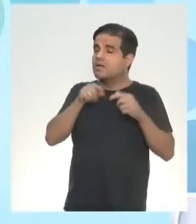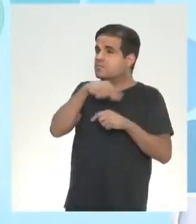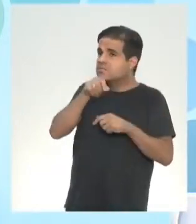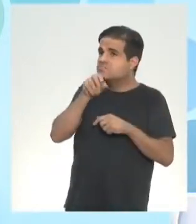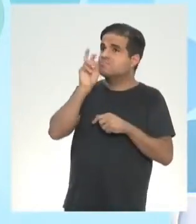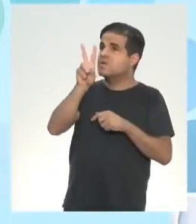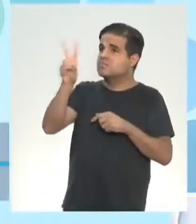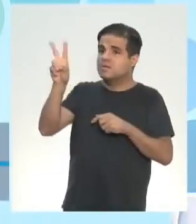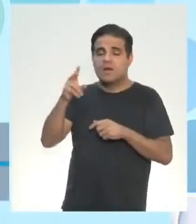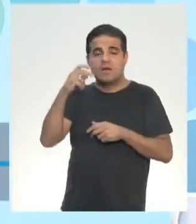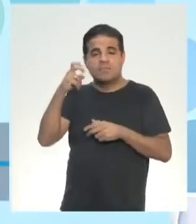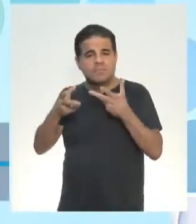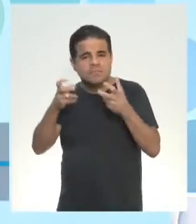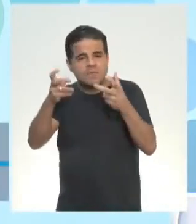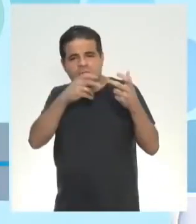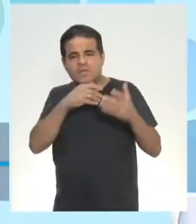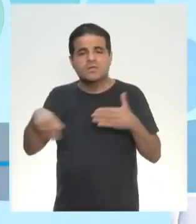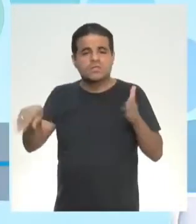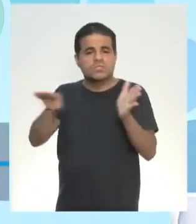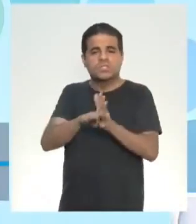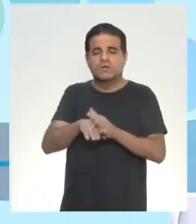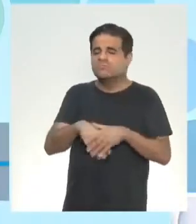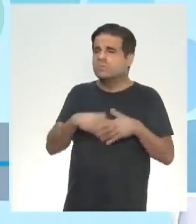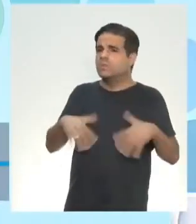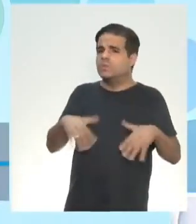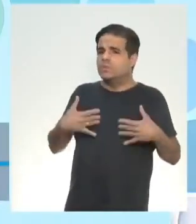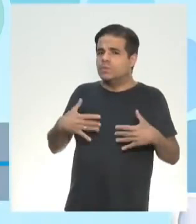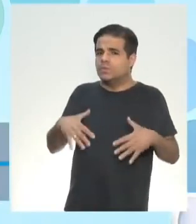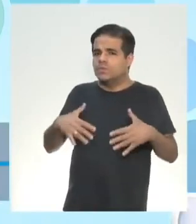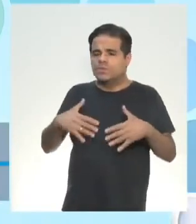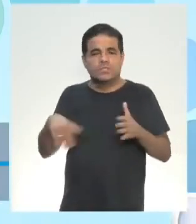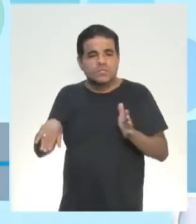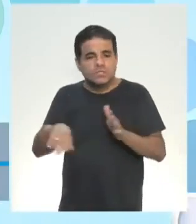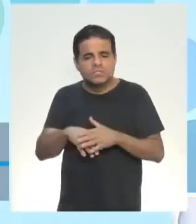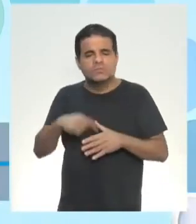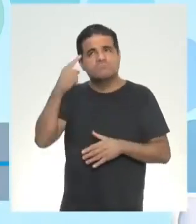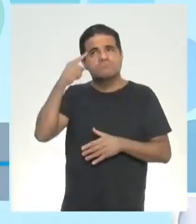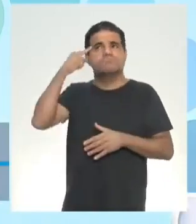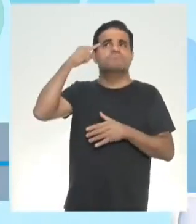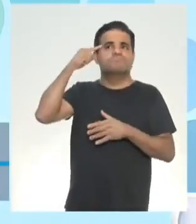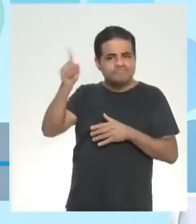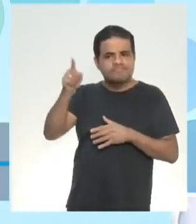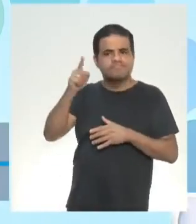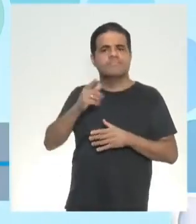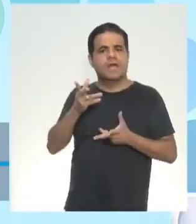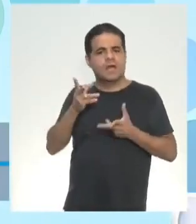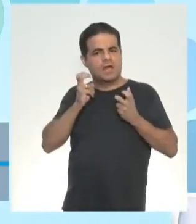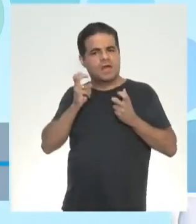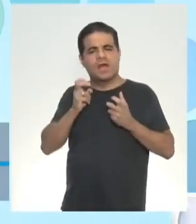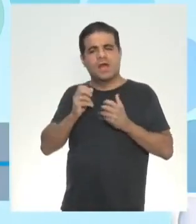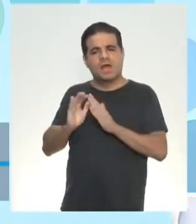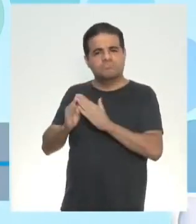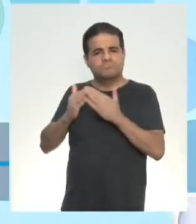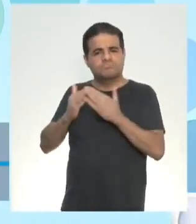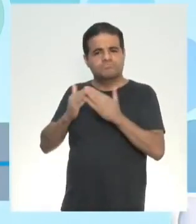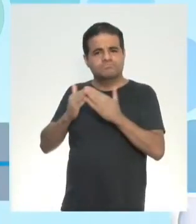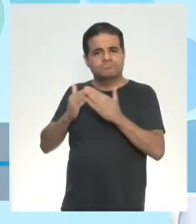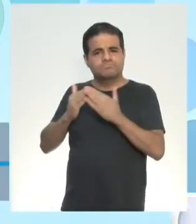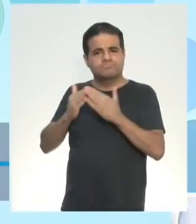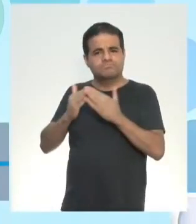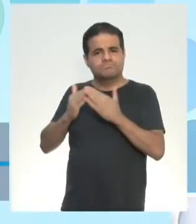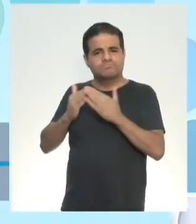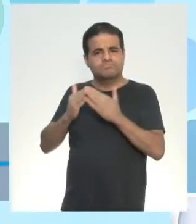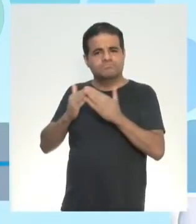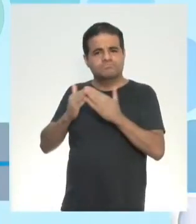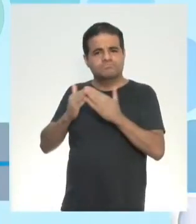perceberam que mostrou ali o realismo quando chegou numa imagem que nos remete ao naturalismo, a situação, o que entrou em